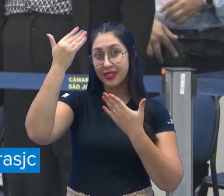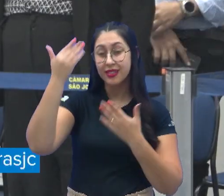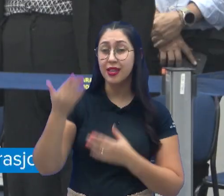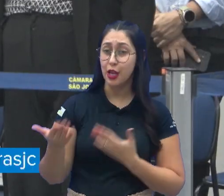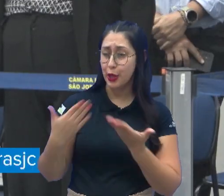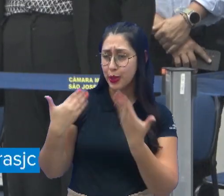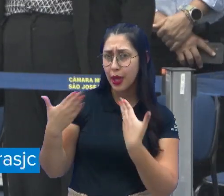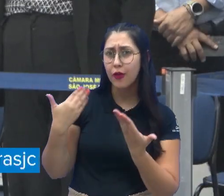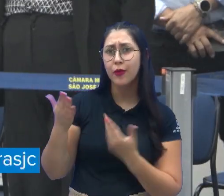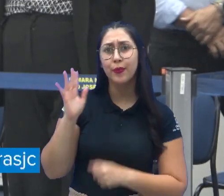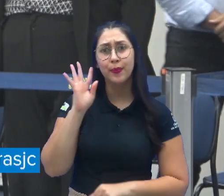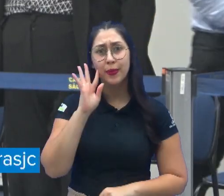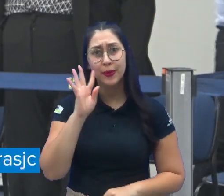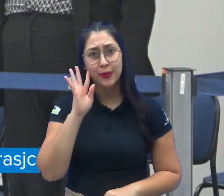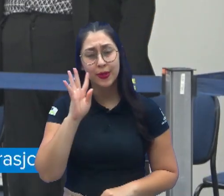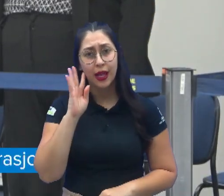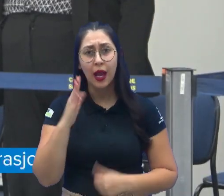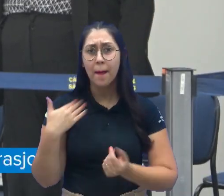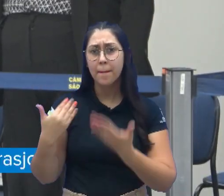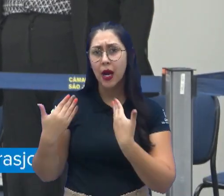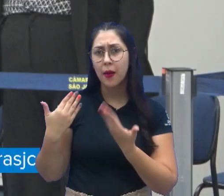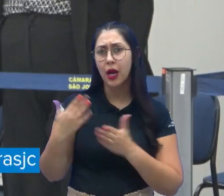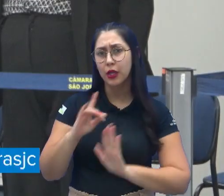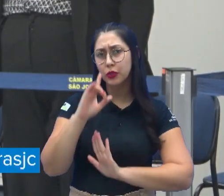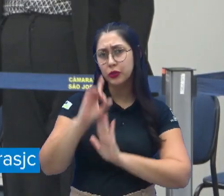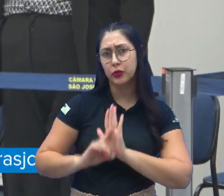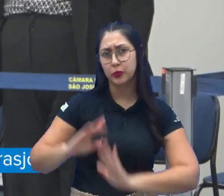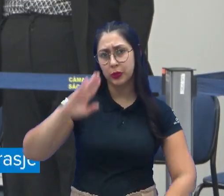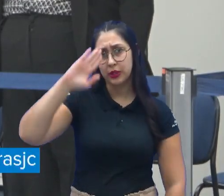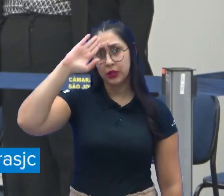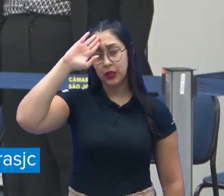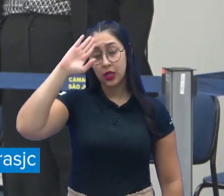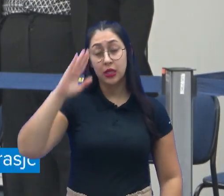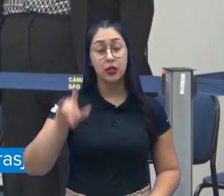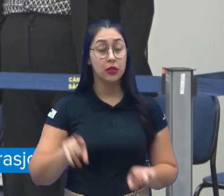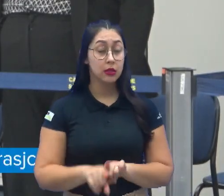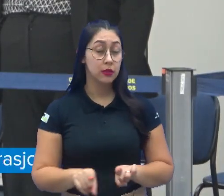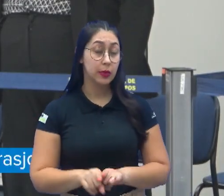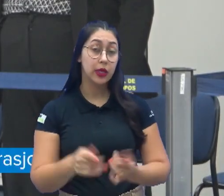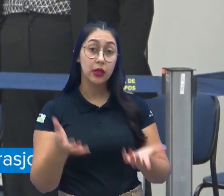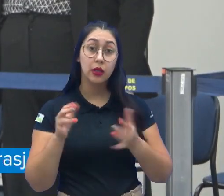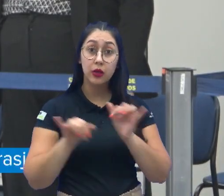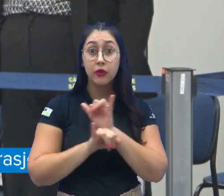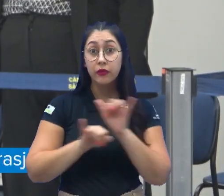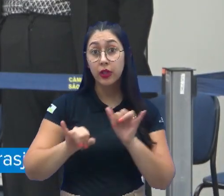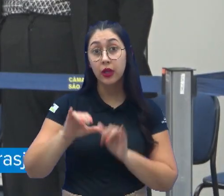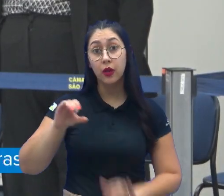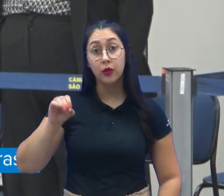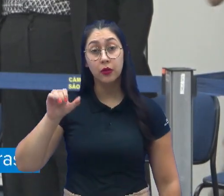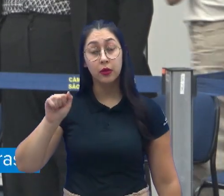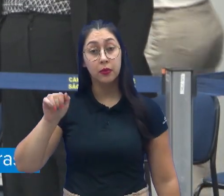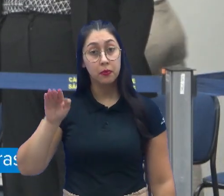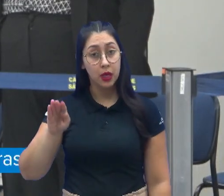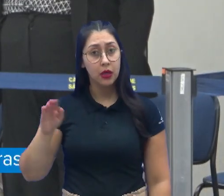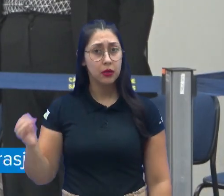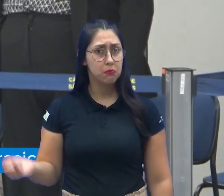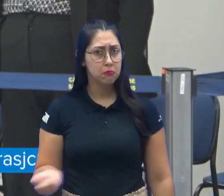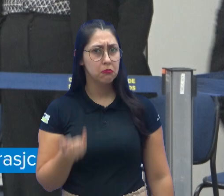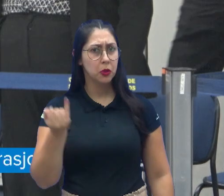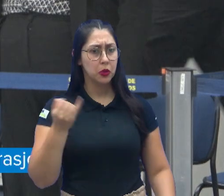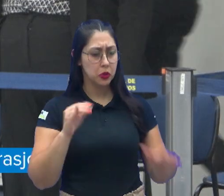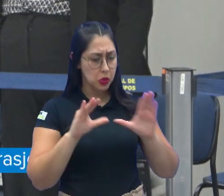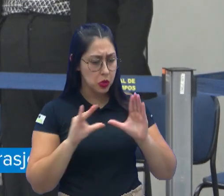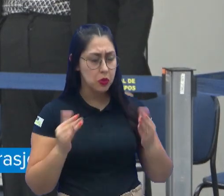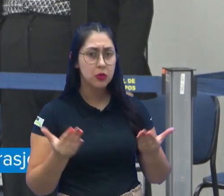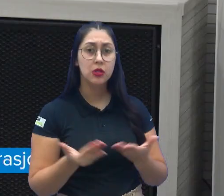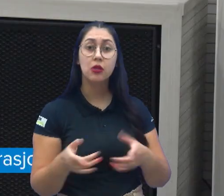ficamos conversando sobre direito militar, senhor presidente, e dizer a importância da OAB, de todas as comissões, da presidência também, mandar um